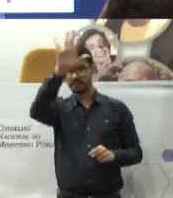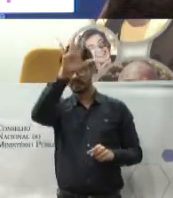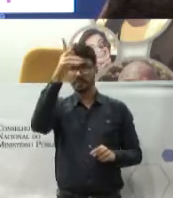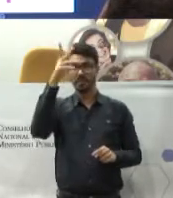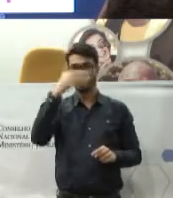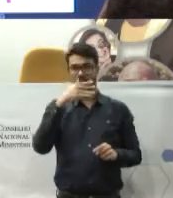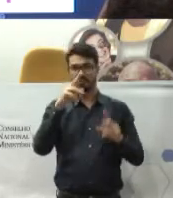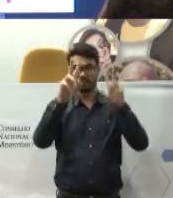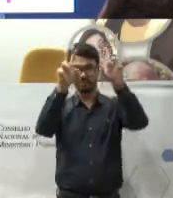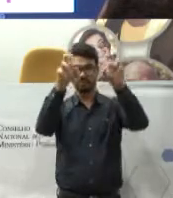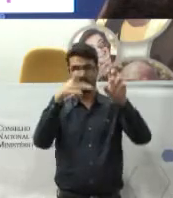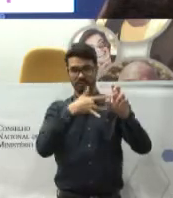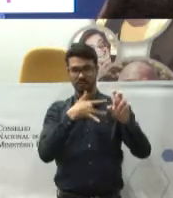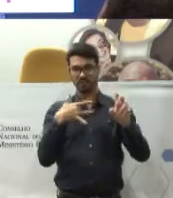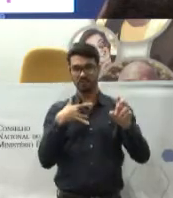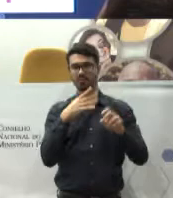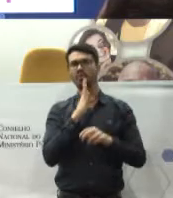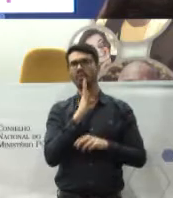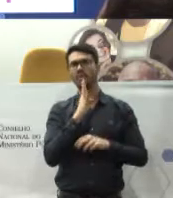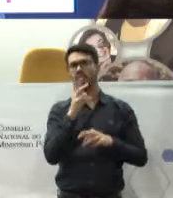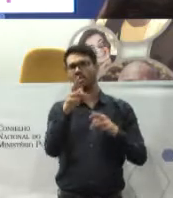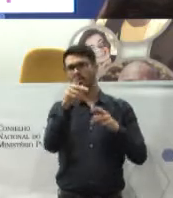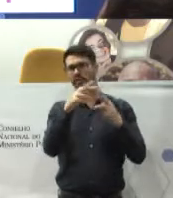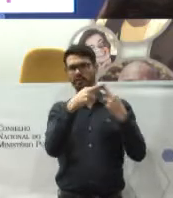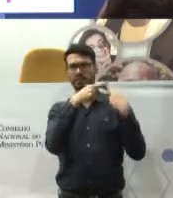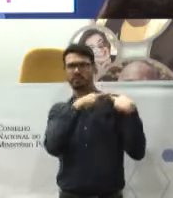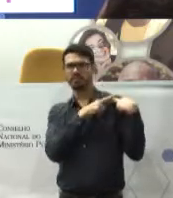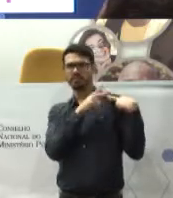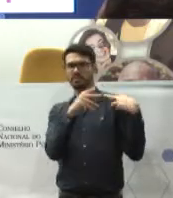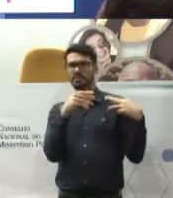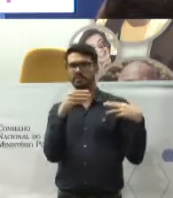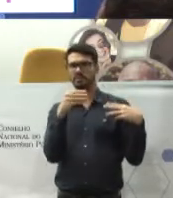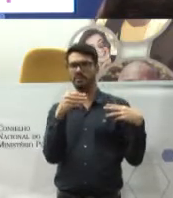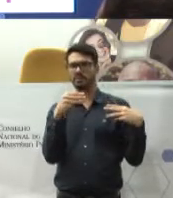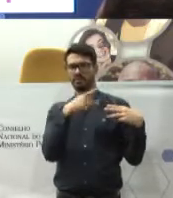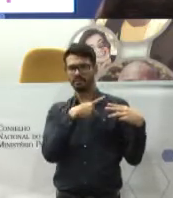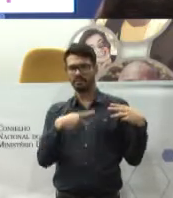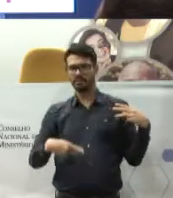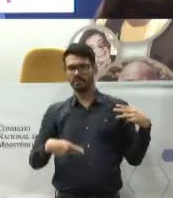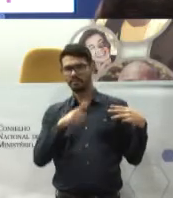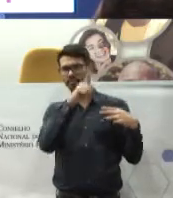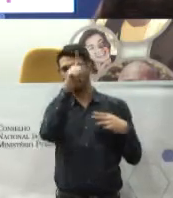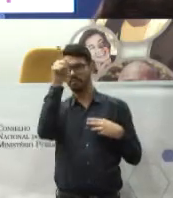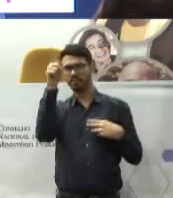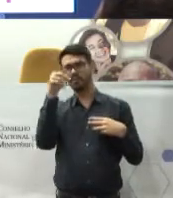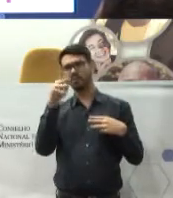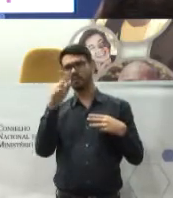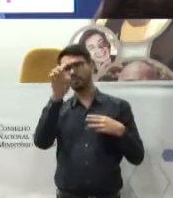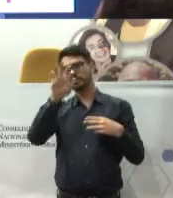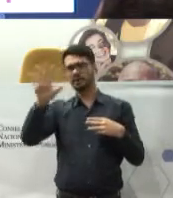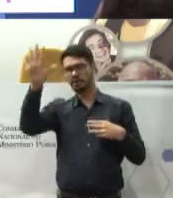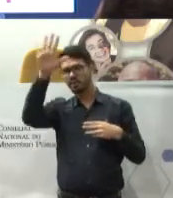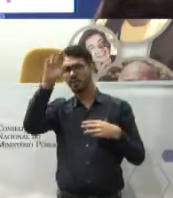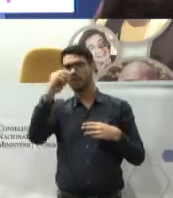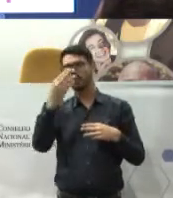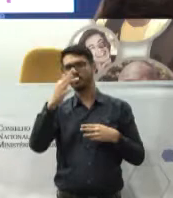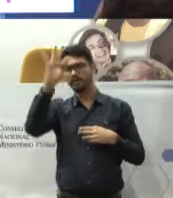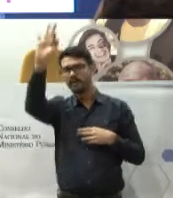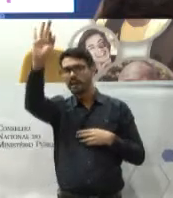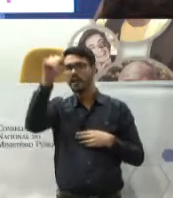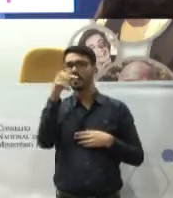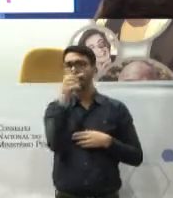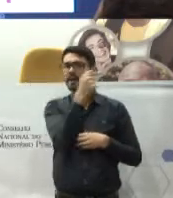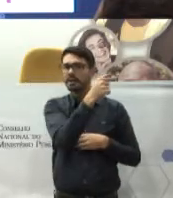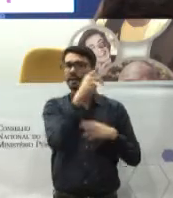saúde? Eu conheço o responsável dentro do meu Ministério Público, estadual ou federal, pela coordenação